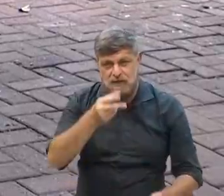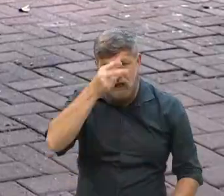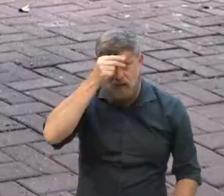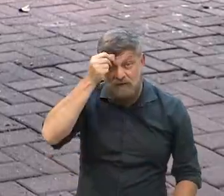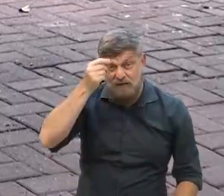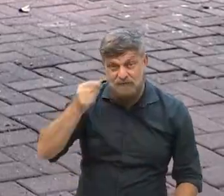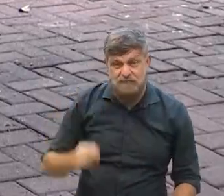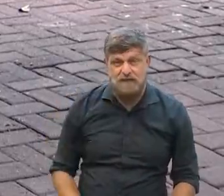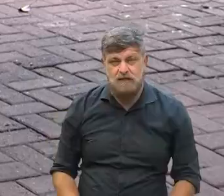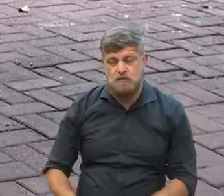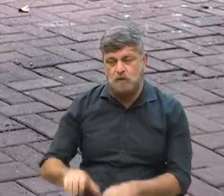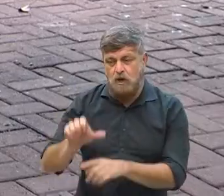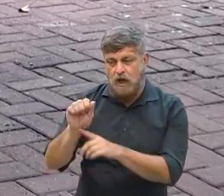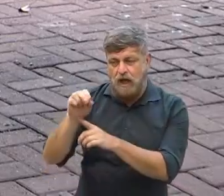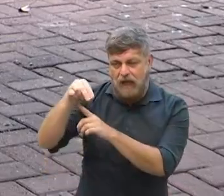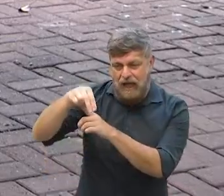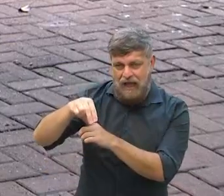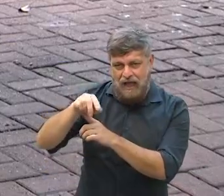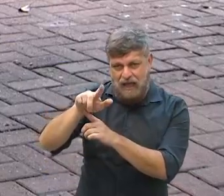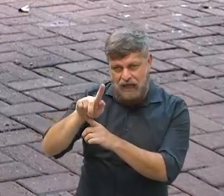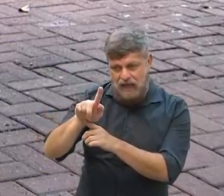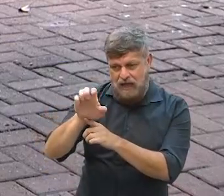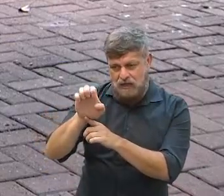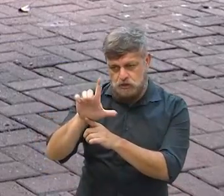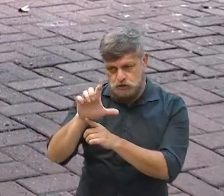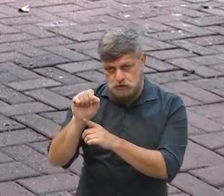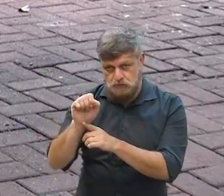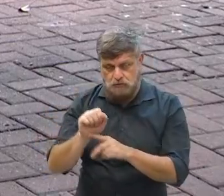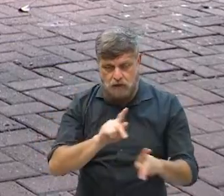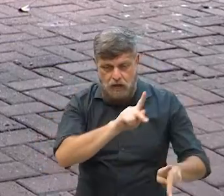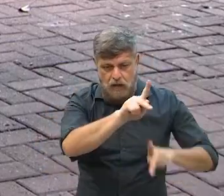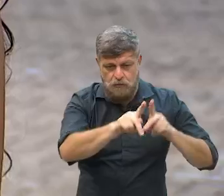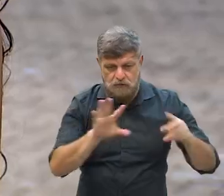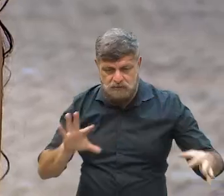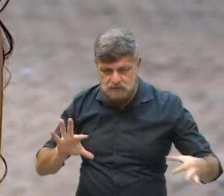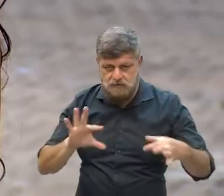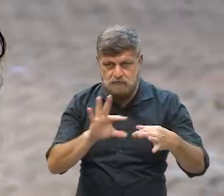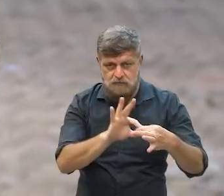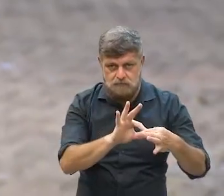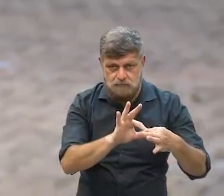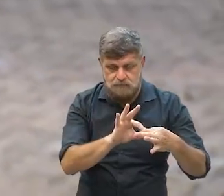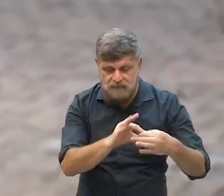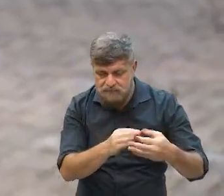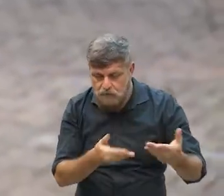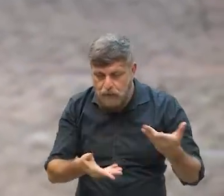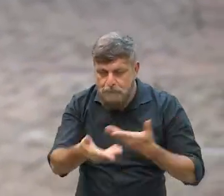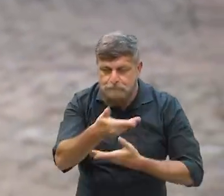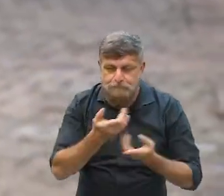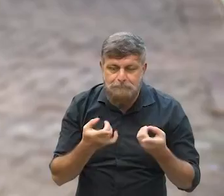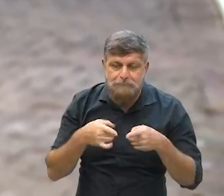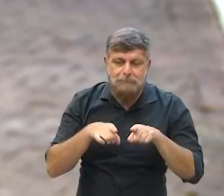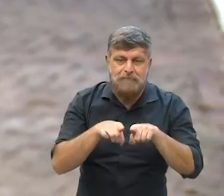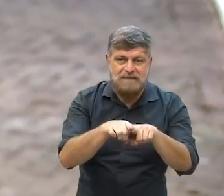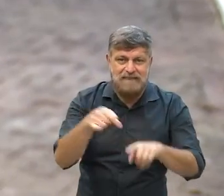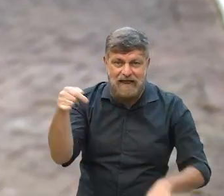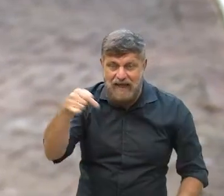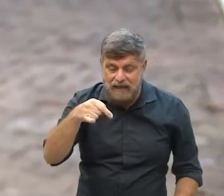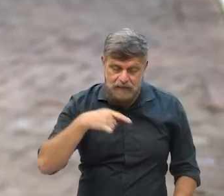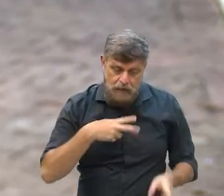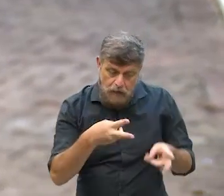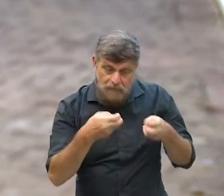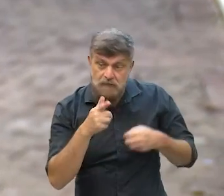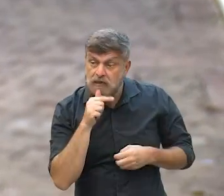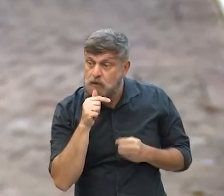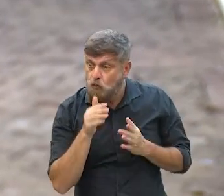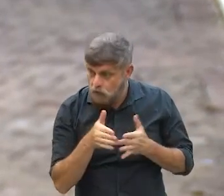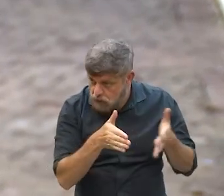Ângelo Perugini, em parceria com toda a comunidade, comerciantes aqui do entorno, né? Que via que existia uma nascente aqui.